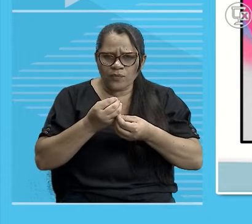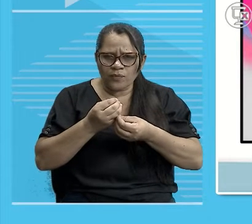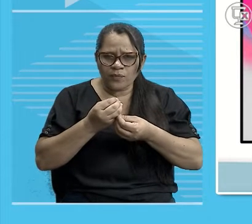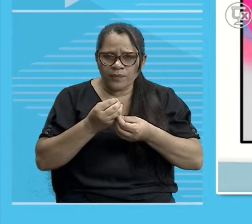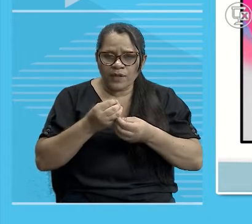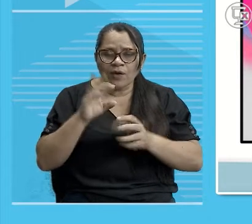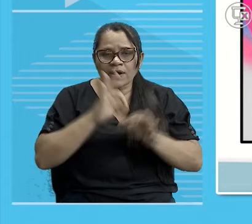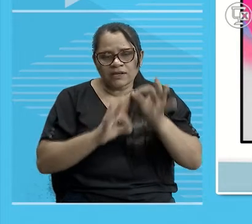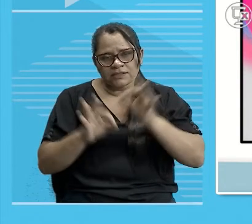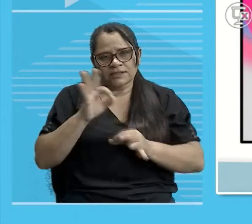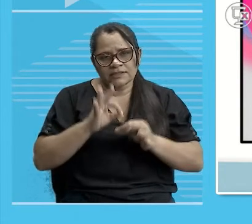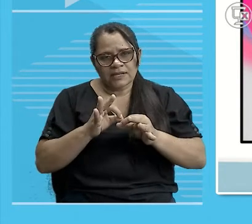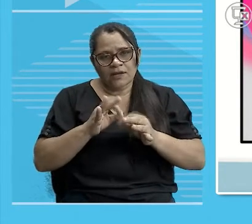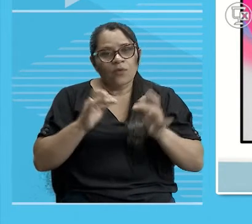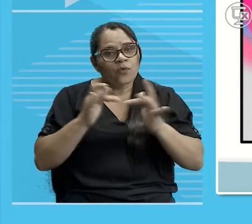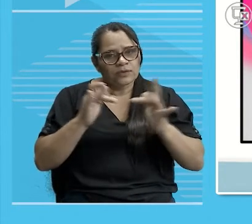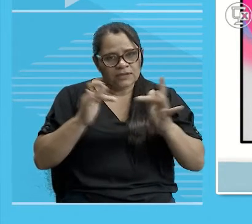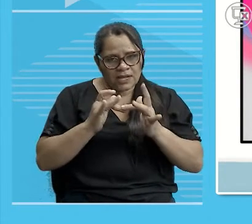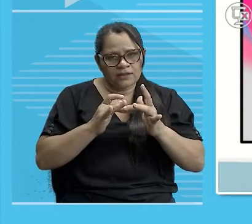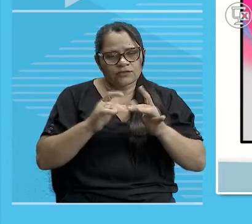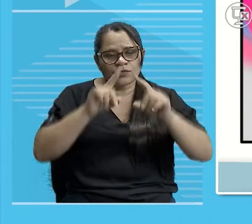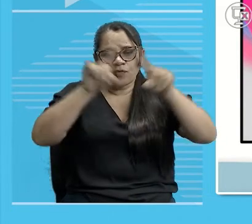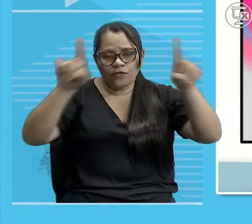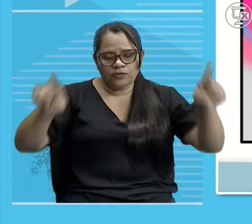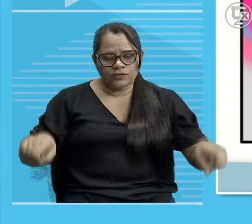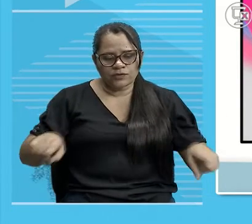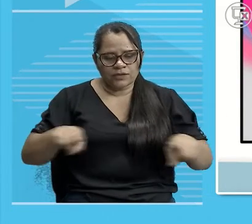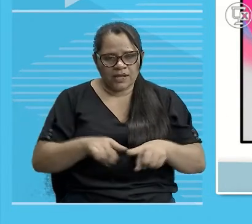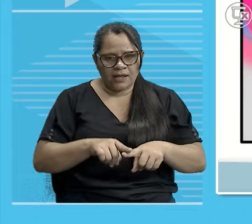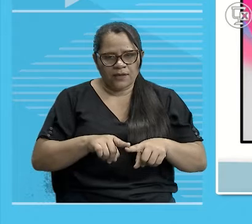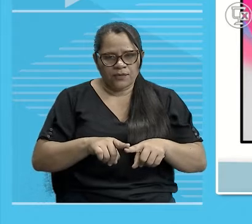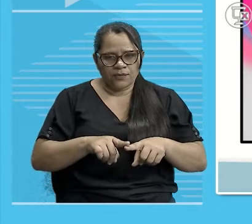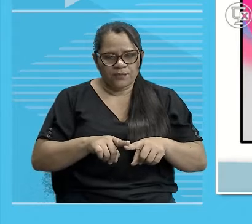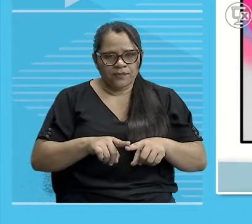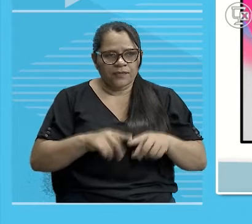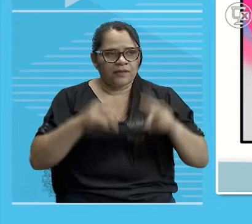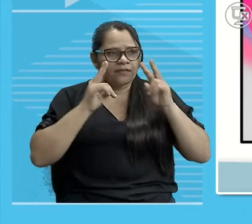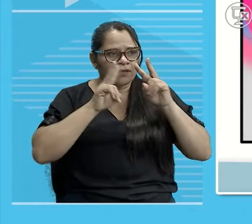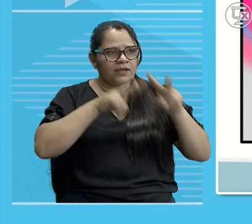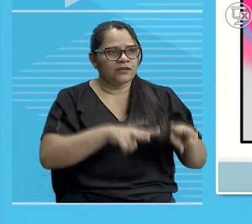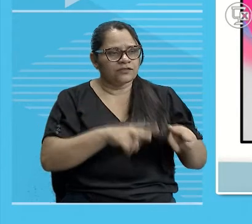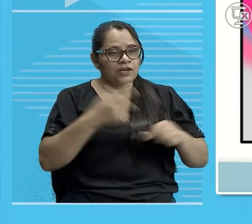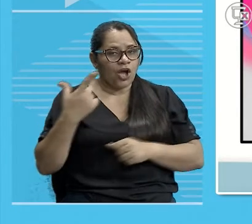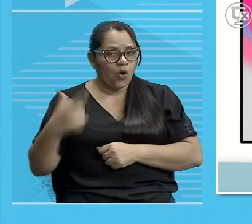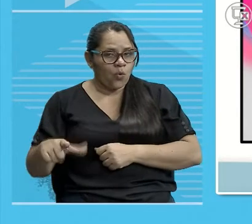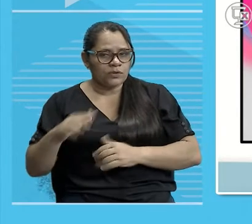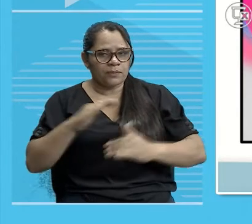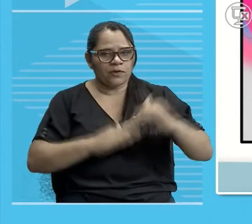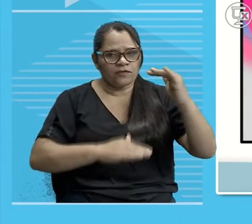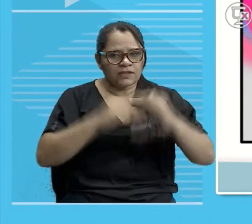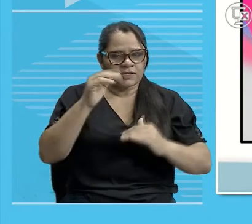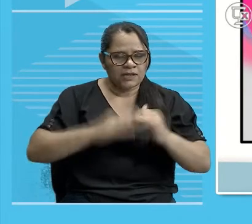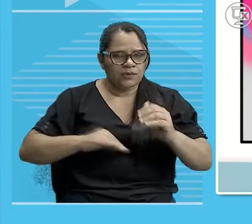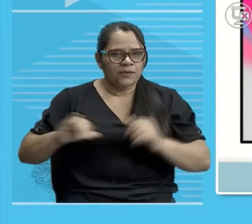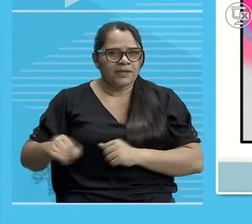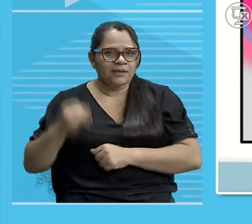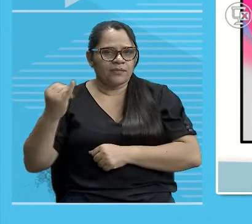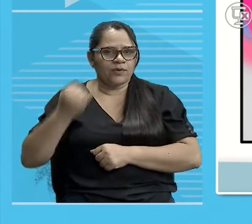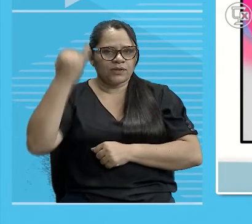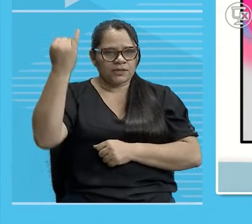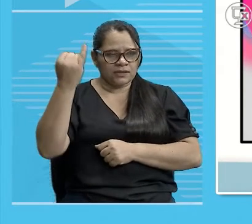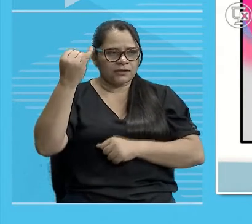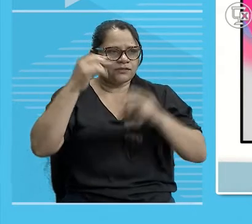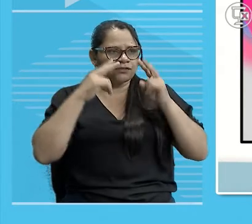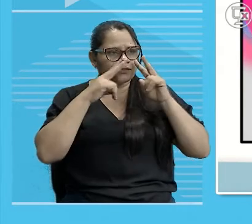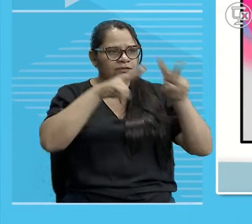o analista de pessoas trabalha com isso Outra profissão importante Olha só na área de